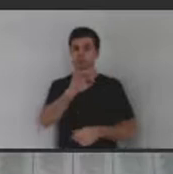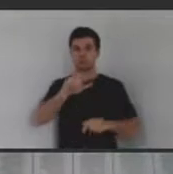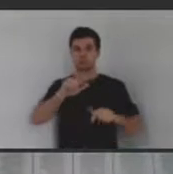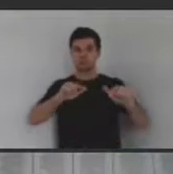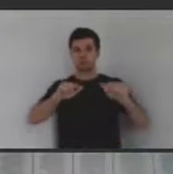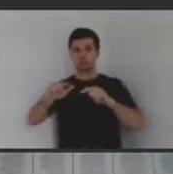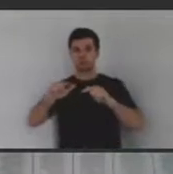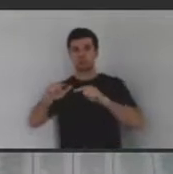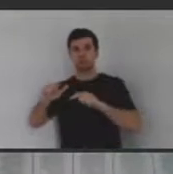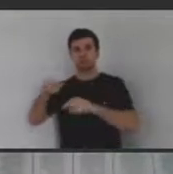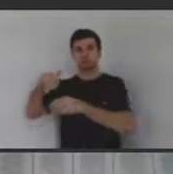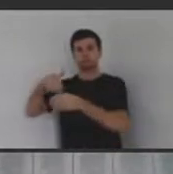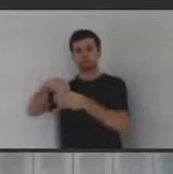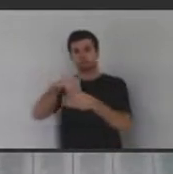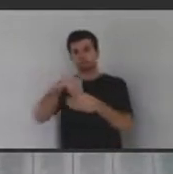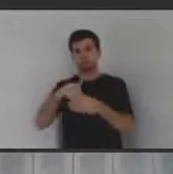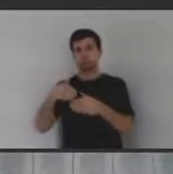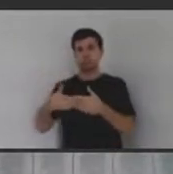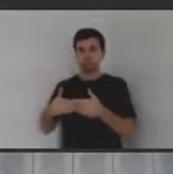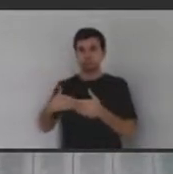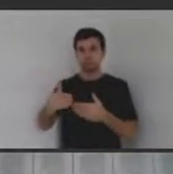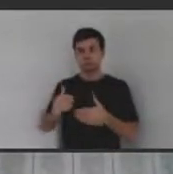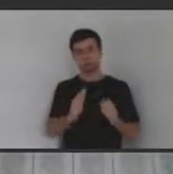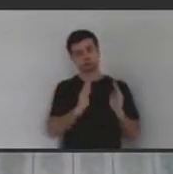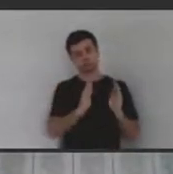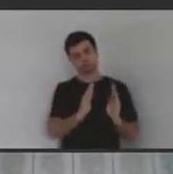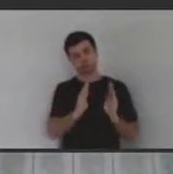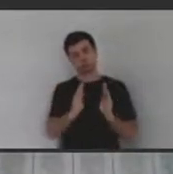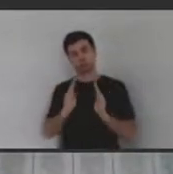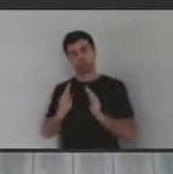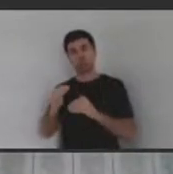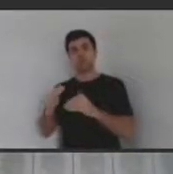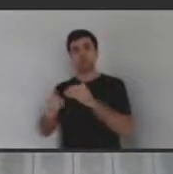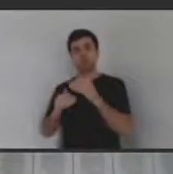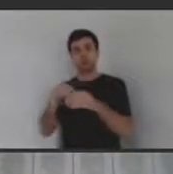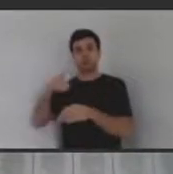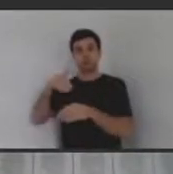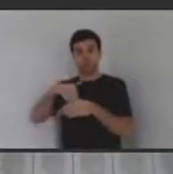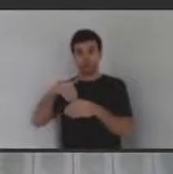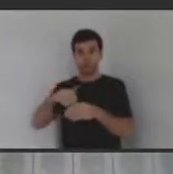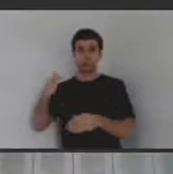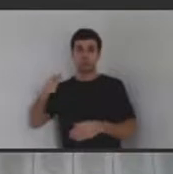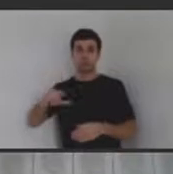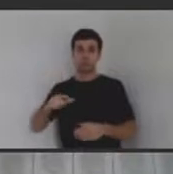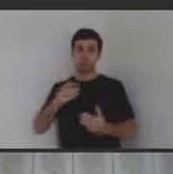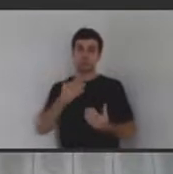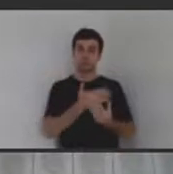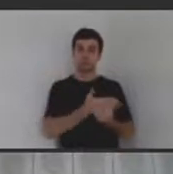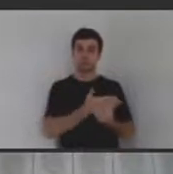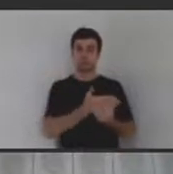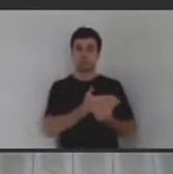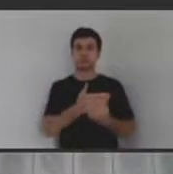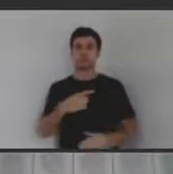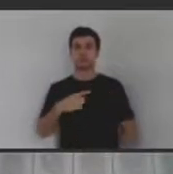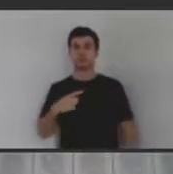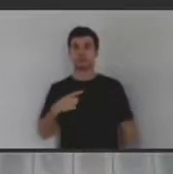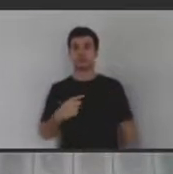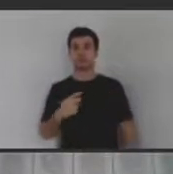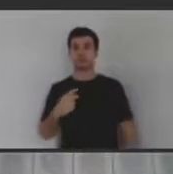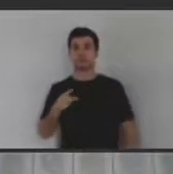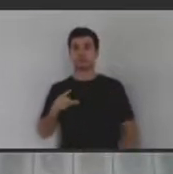atuar em todas as fases e instâncias do processo eleitoral, conforme determinam os artigos 72 seguintes da